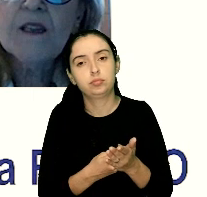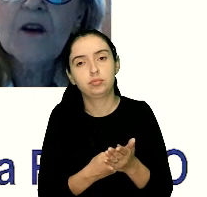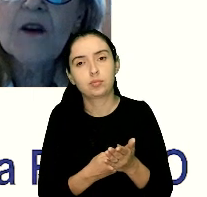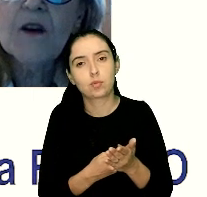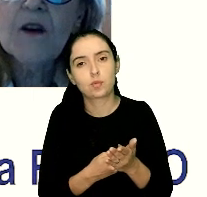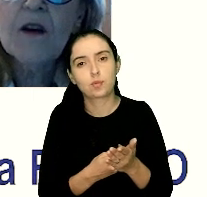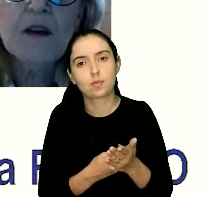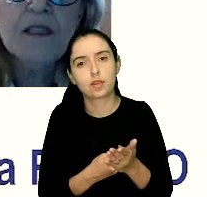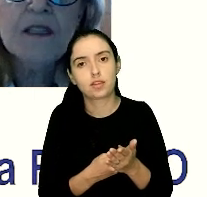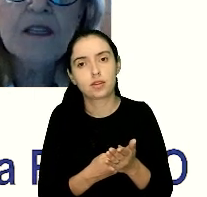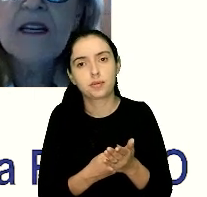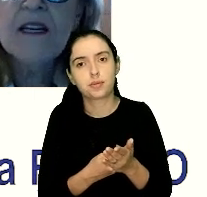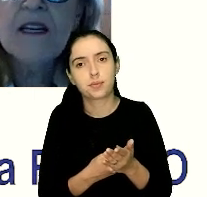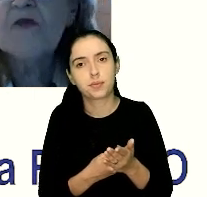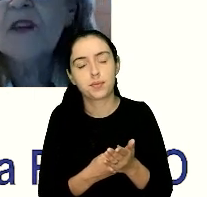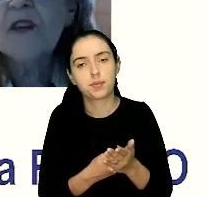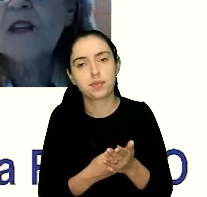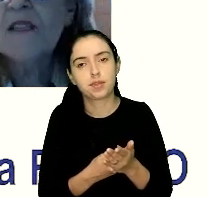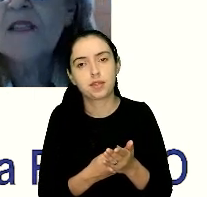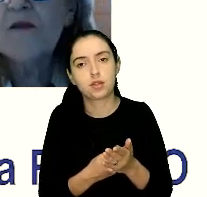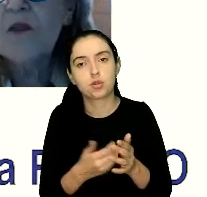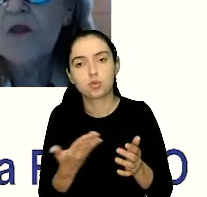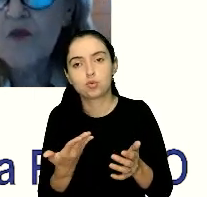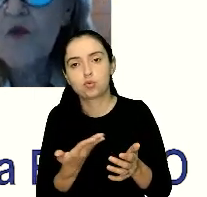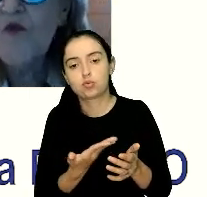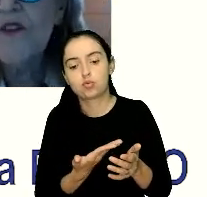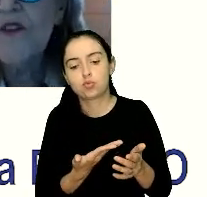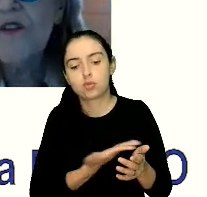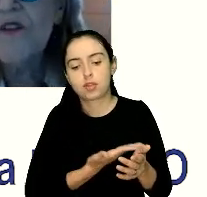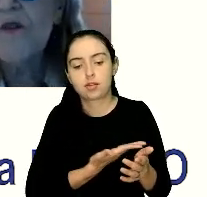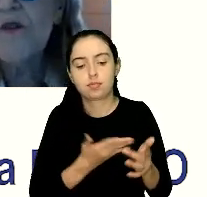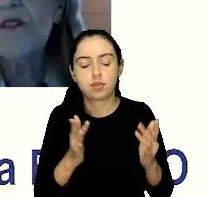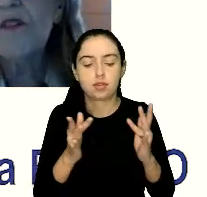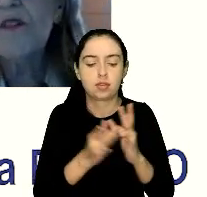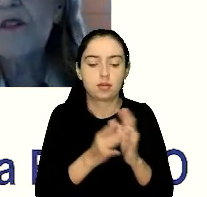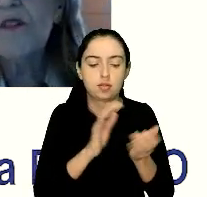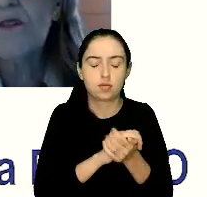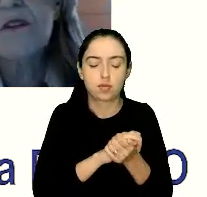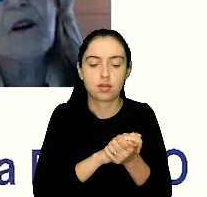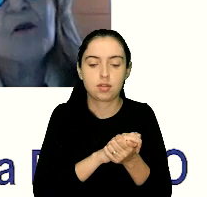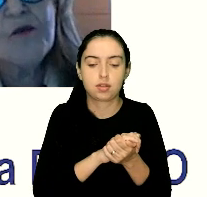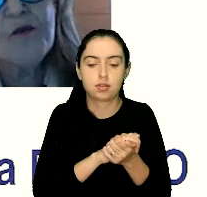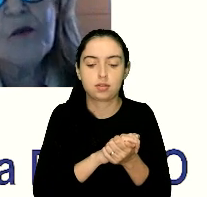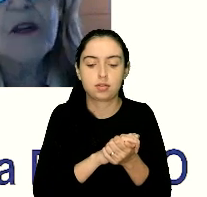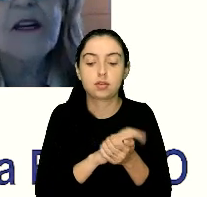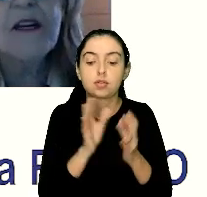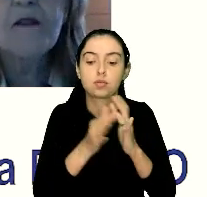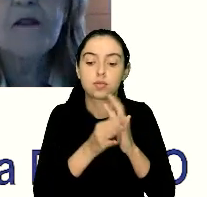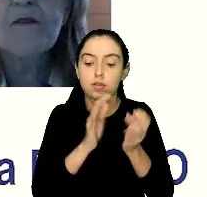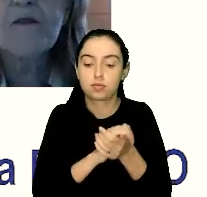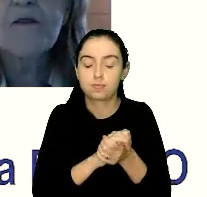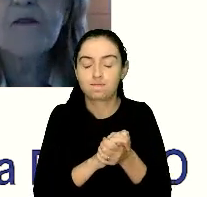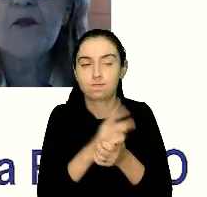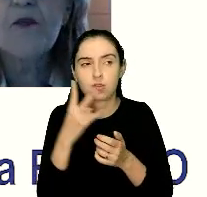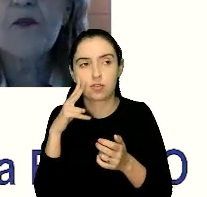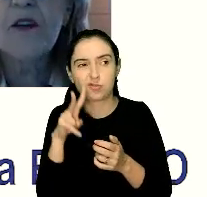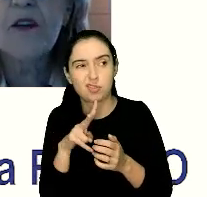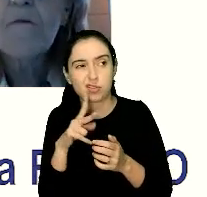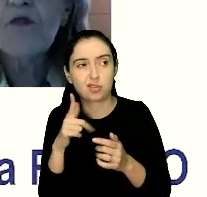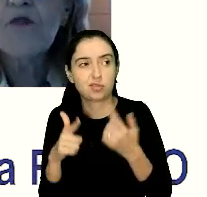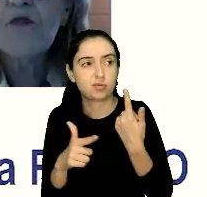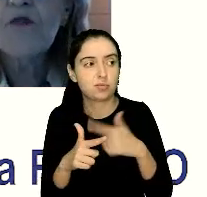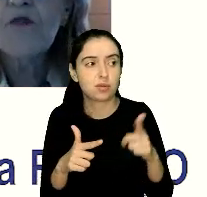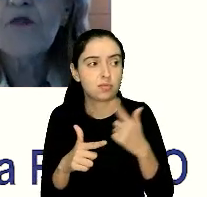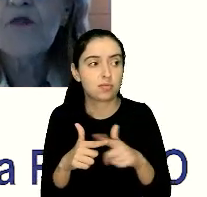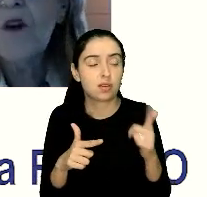Com relação aos parceiros, com relação aos cônjuges, eu quero dizer, começam a haver alguns problemas,